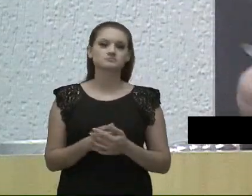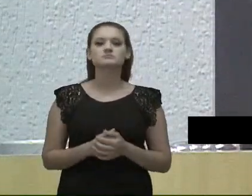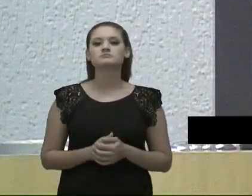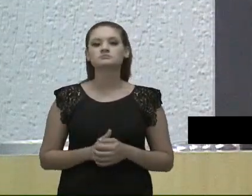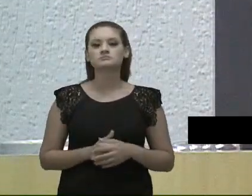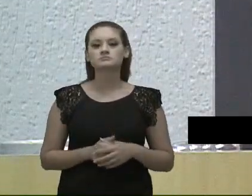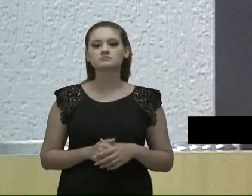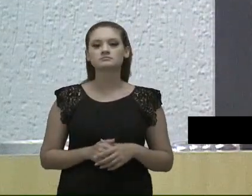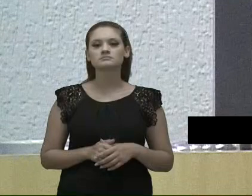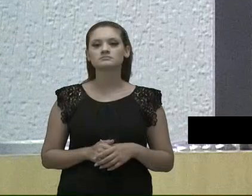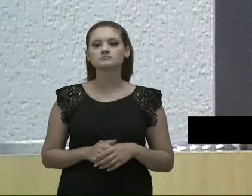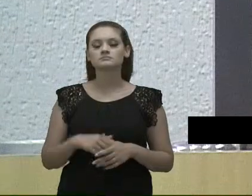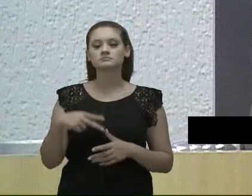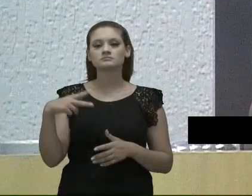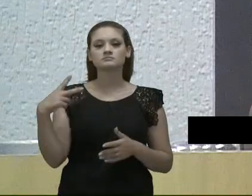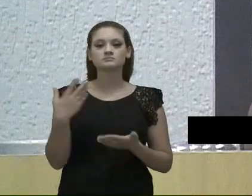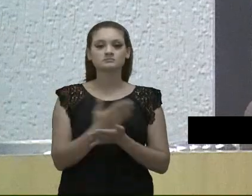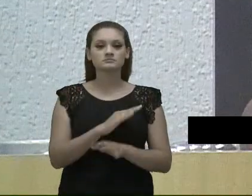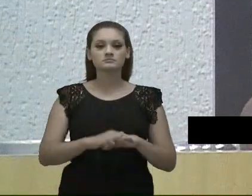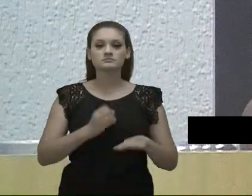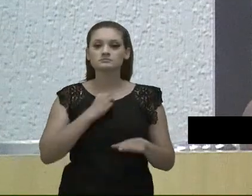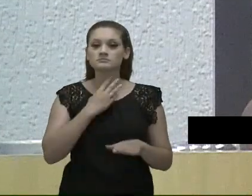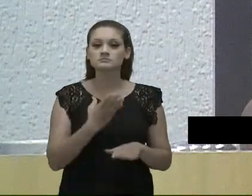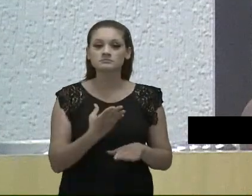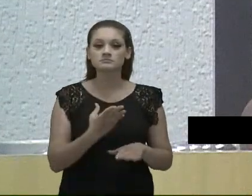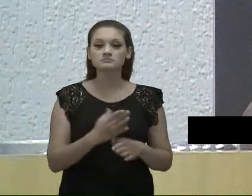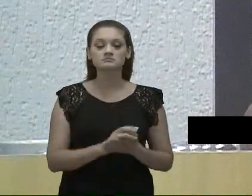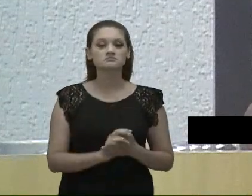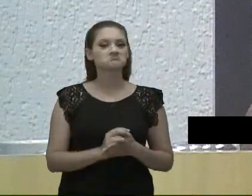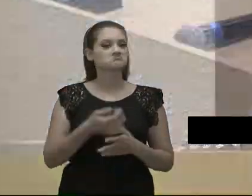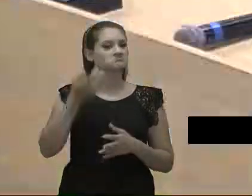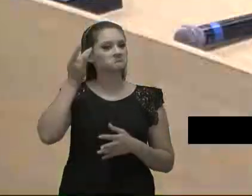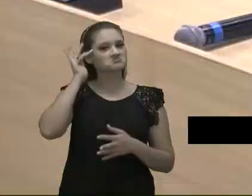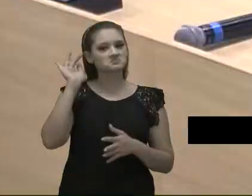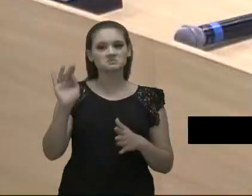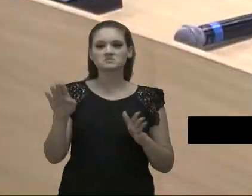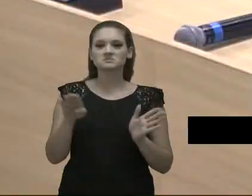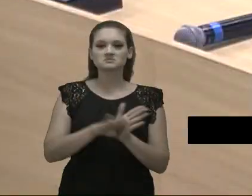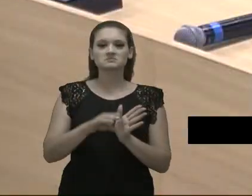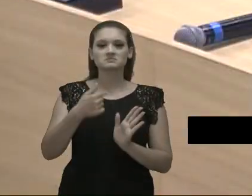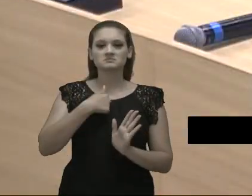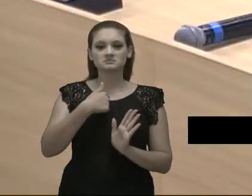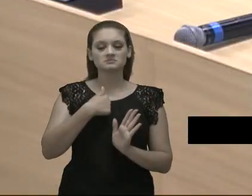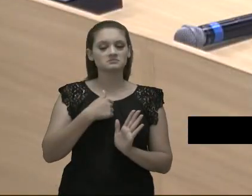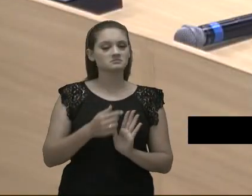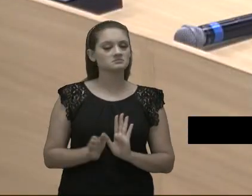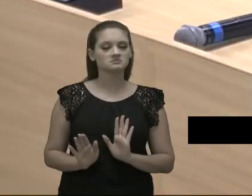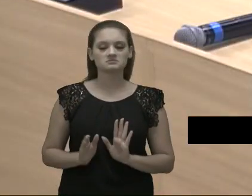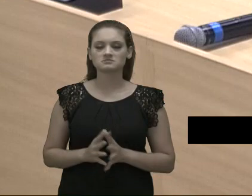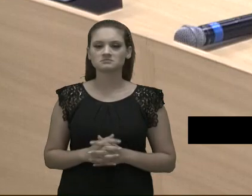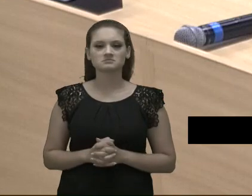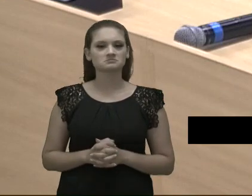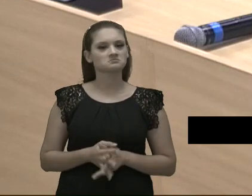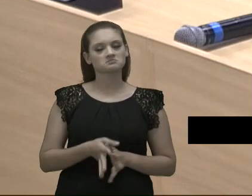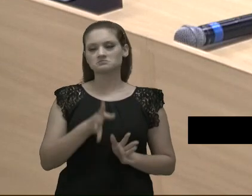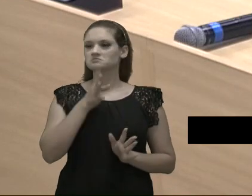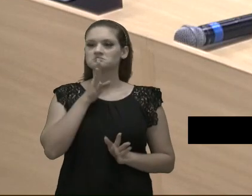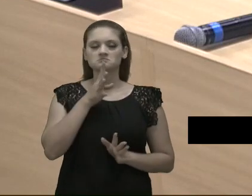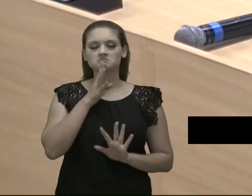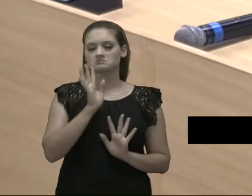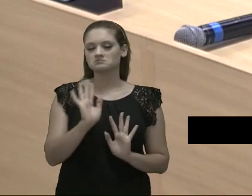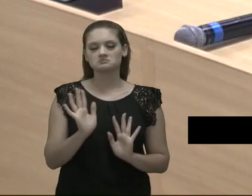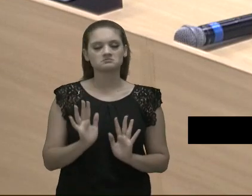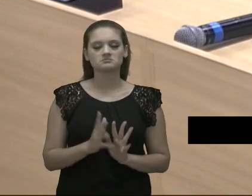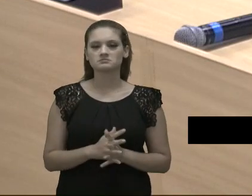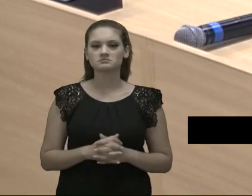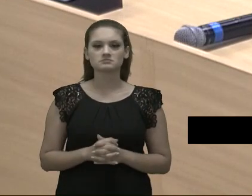cortar vômito, né? Sim, eu desconheço. Não chegou isso para mim. Tá, você tá. Não tem conhecimento se está faltando o Dramin,